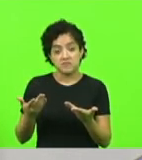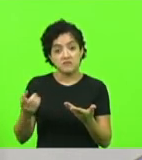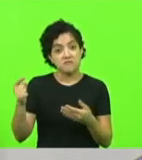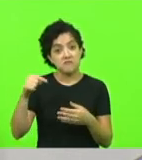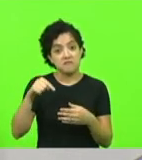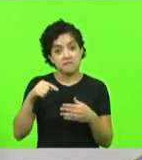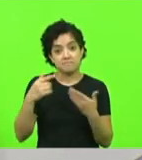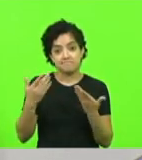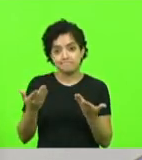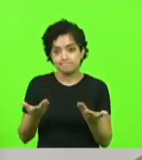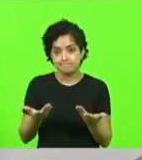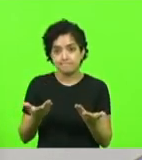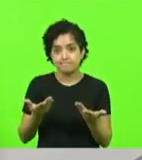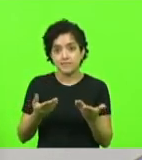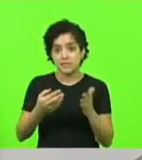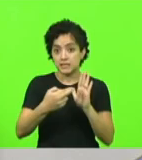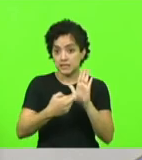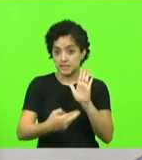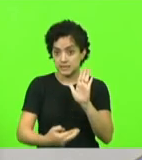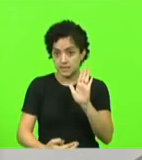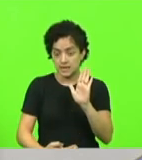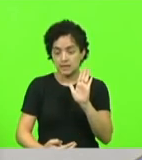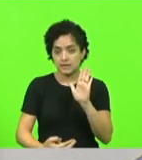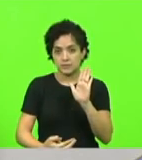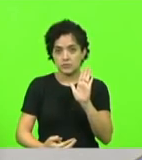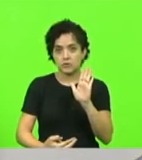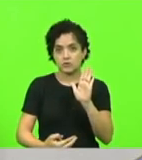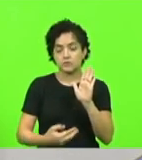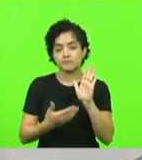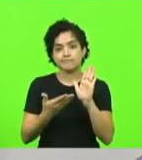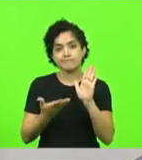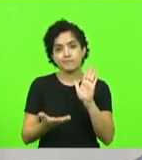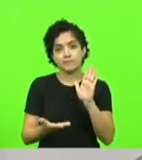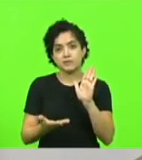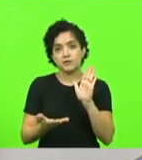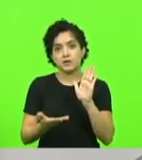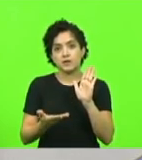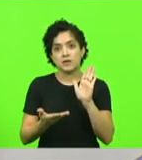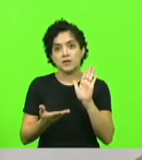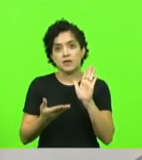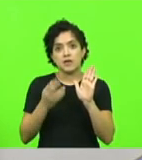que esse relatório subsidie, porque não dá mais para a gente ver